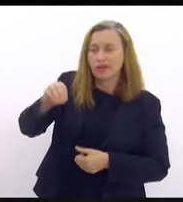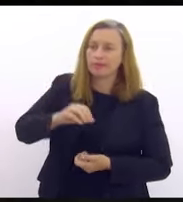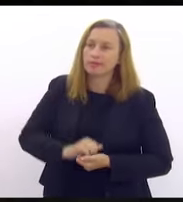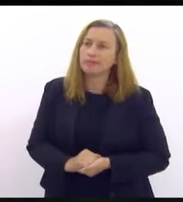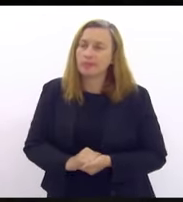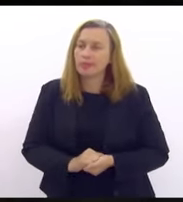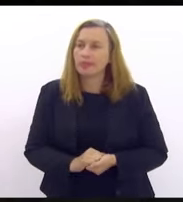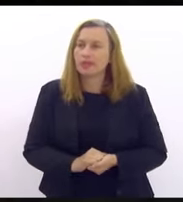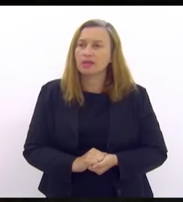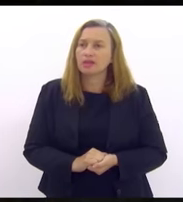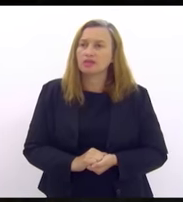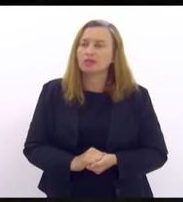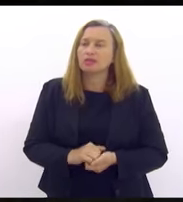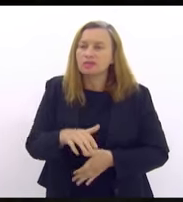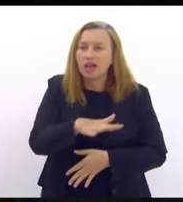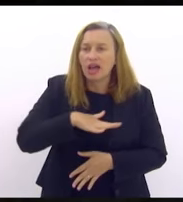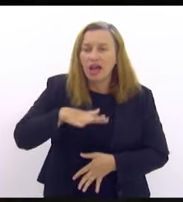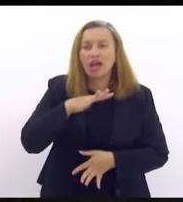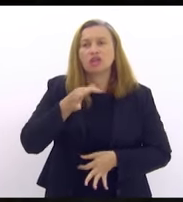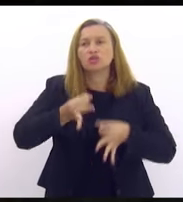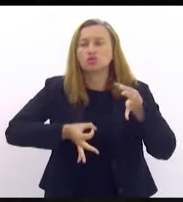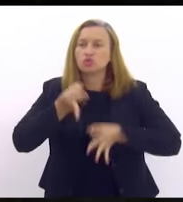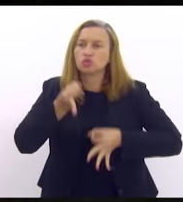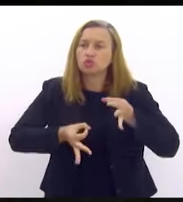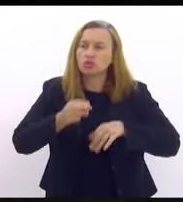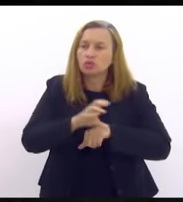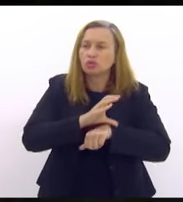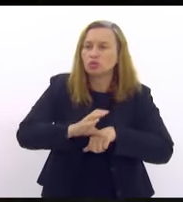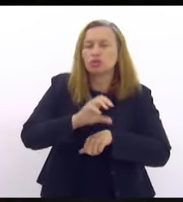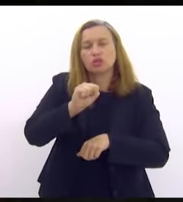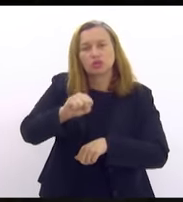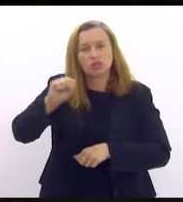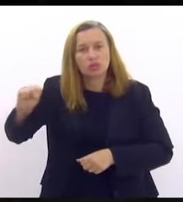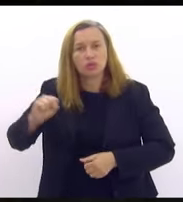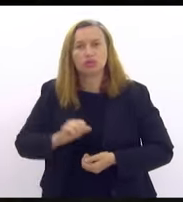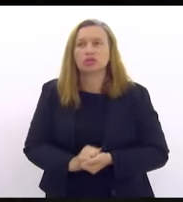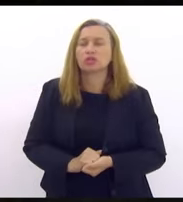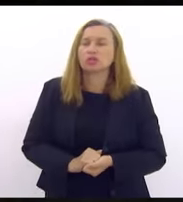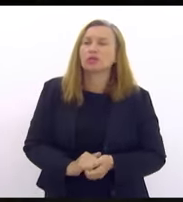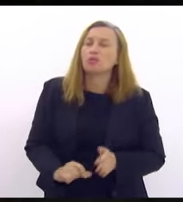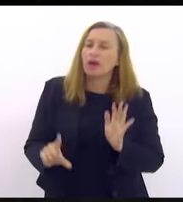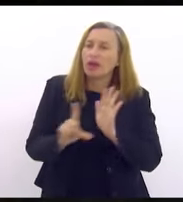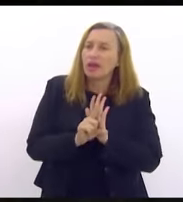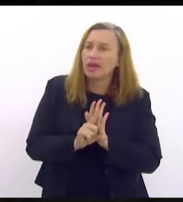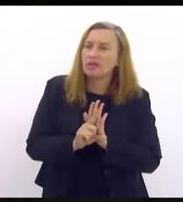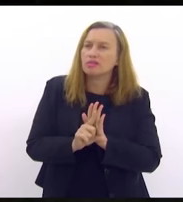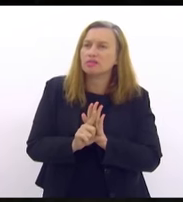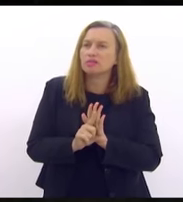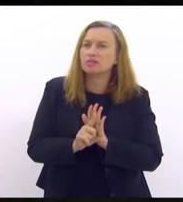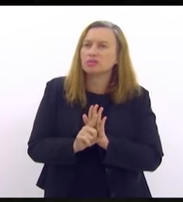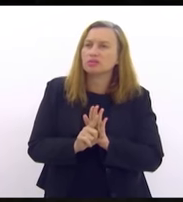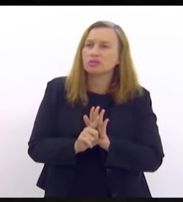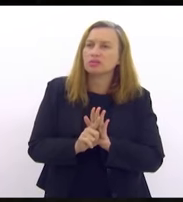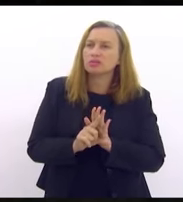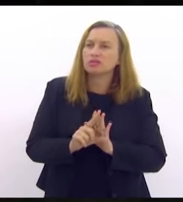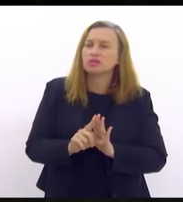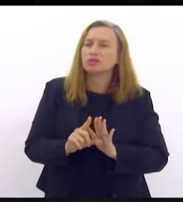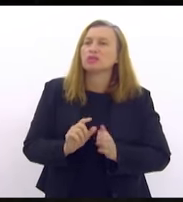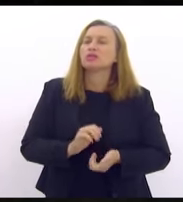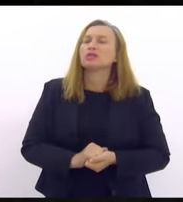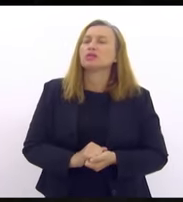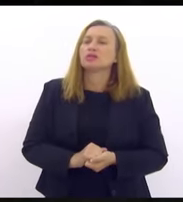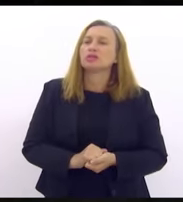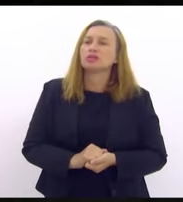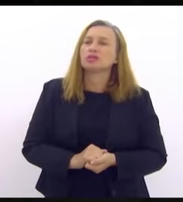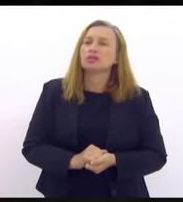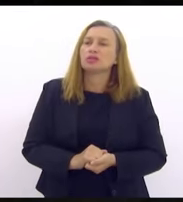em que no campo jurídico tivemos a Constituição de 88 tivemos a lei de ação civil pública depois já